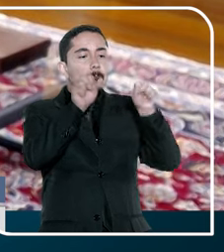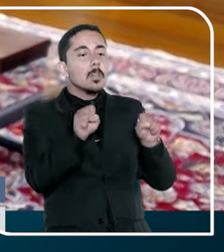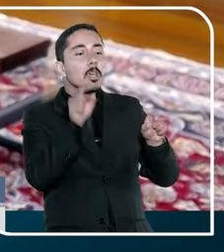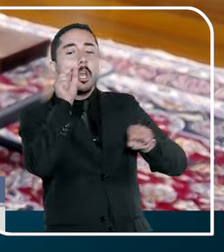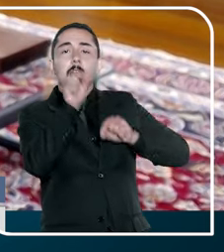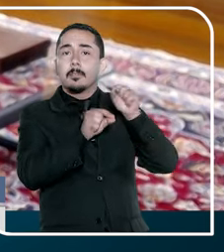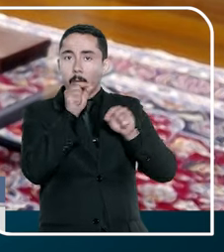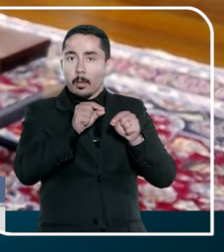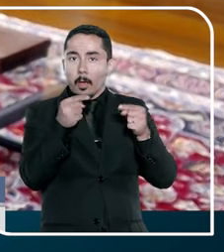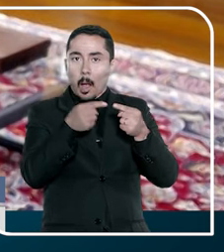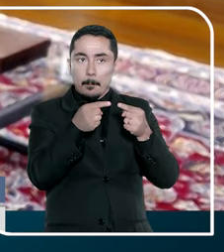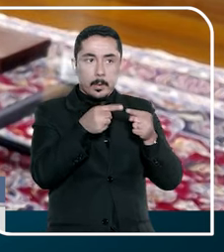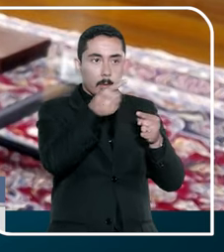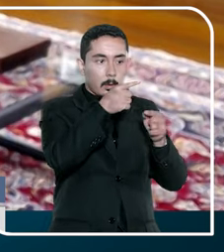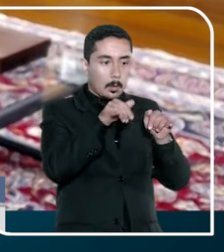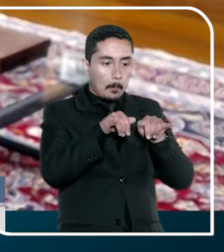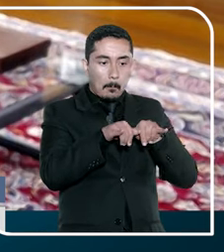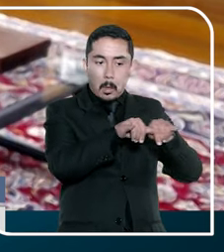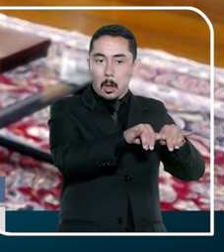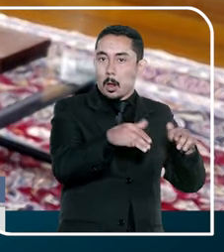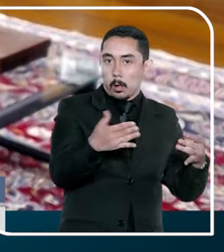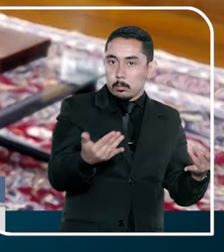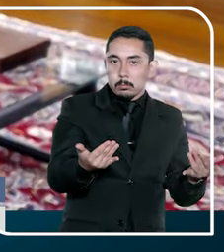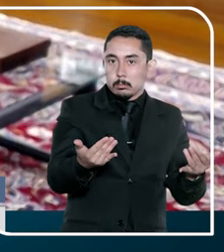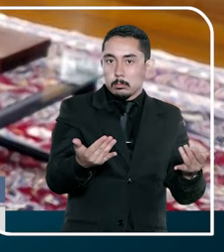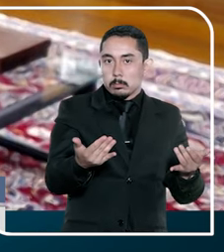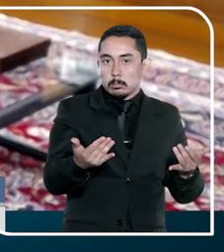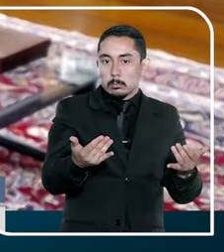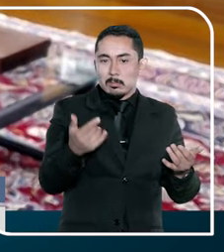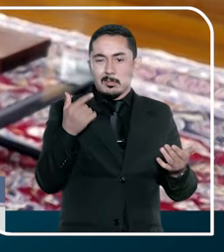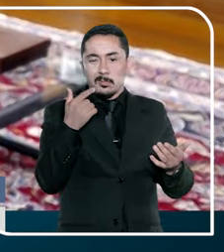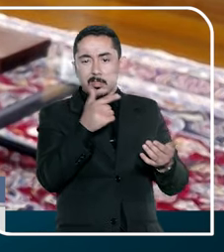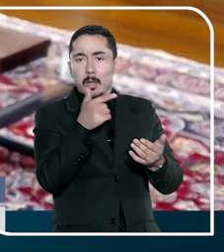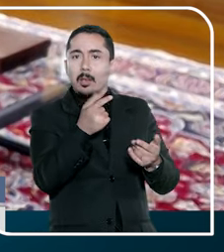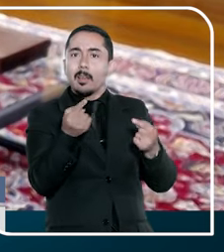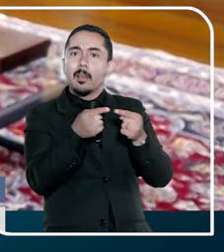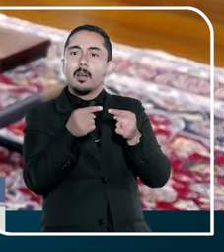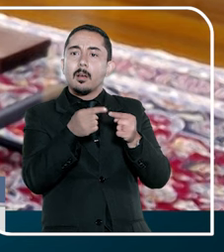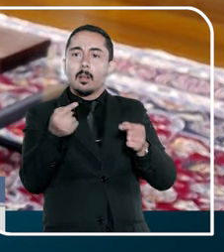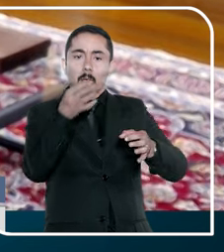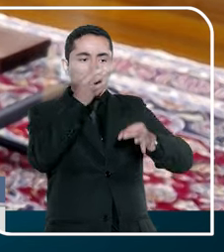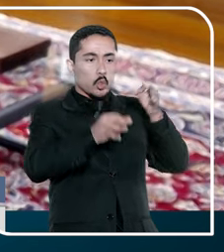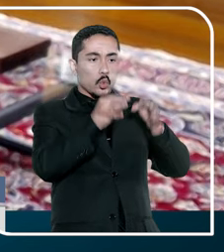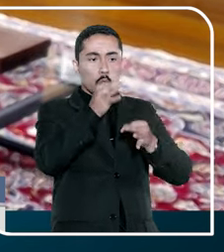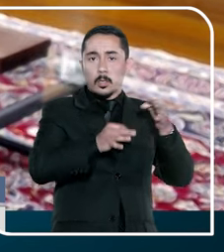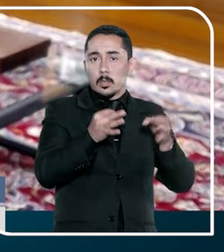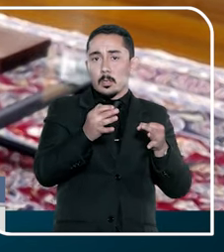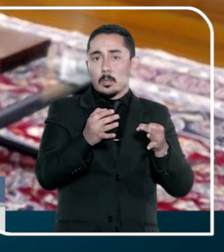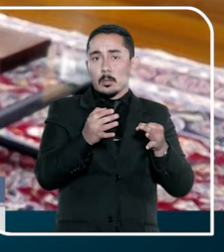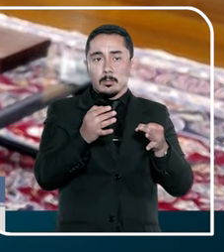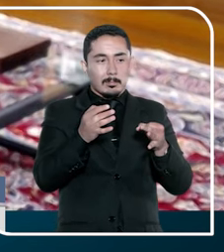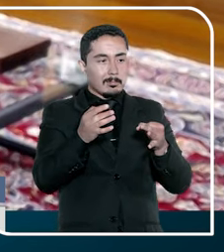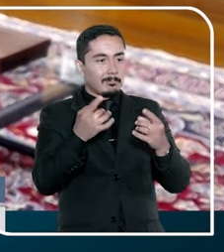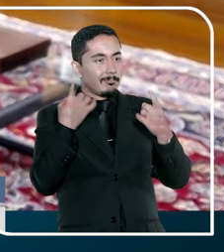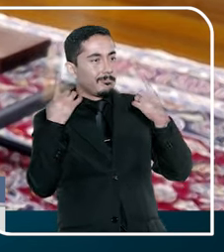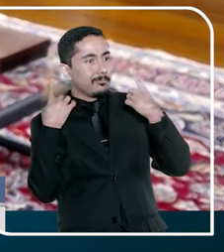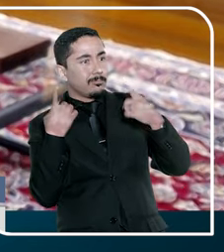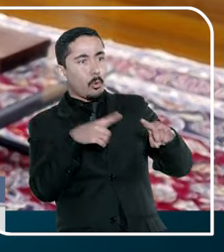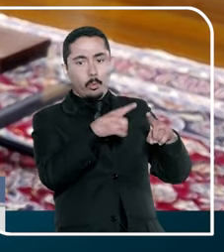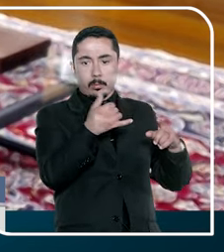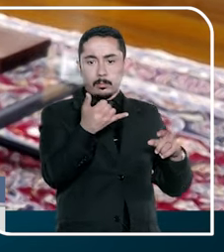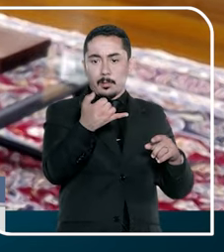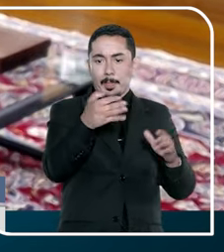o supermercado Não tem qualquer expressividade jurídica uma lesão patrimonial relativa a uma